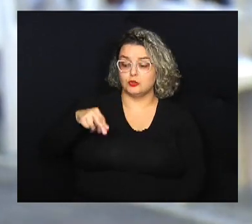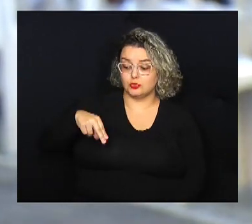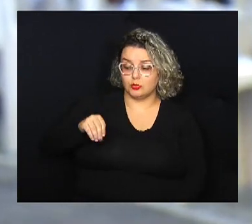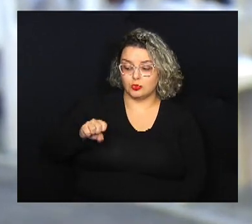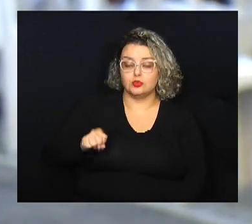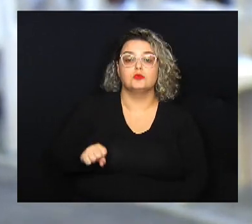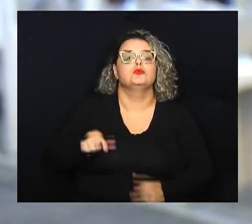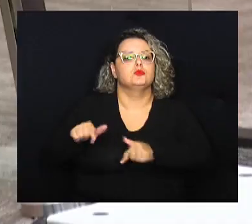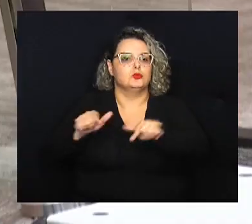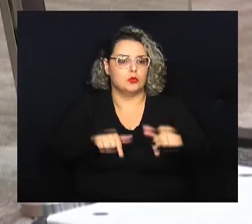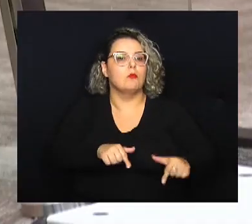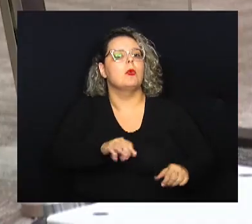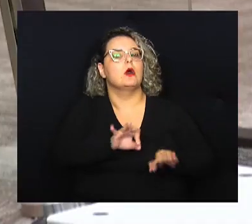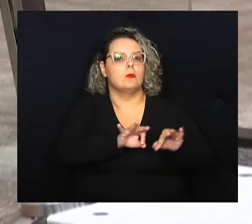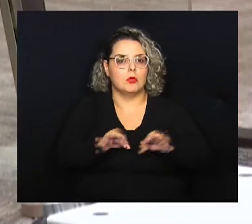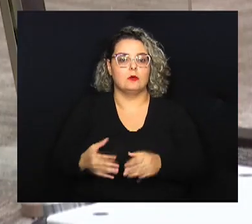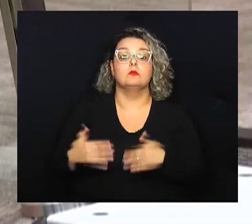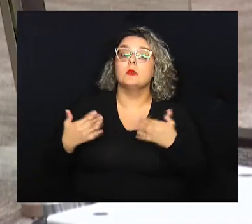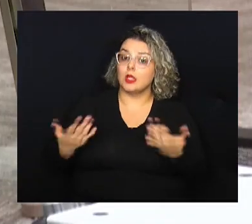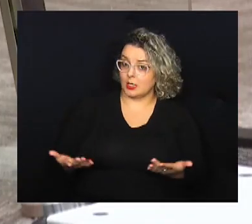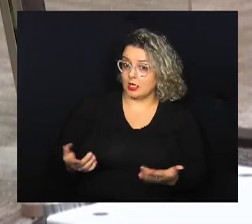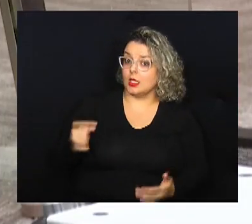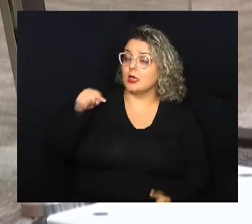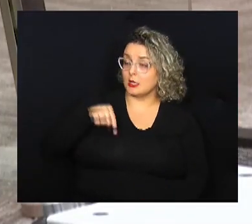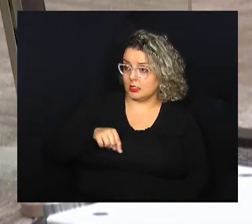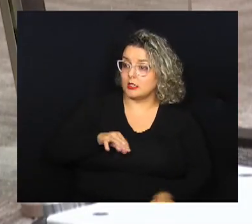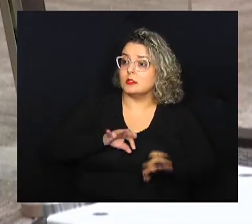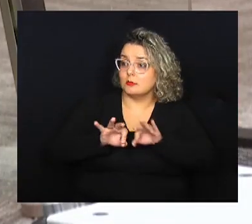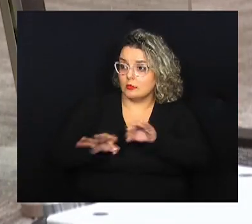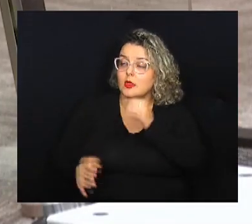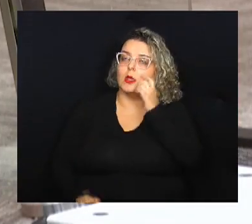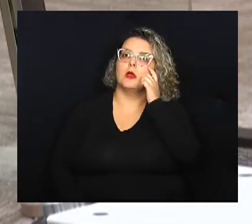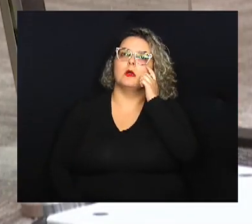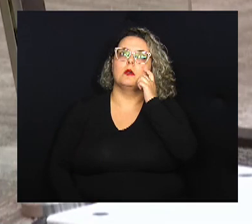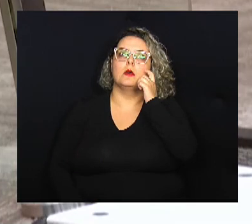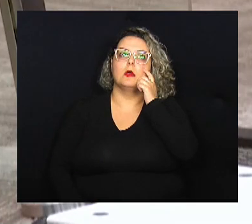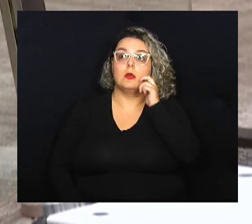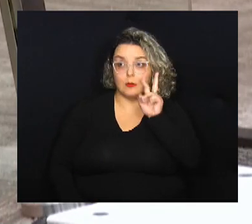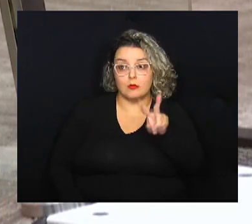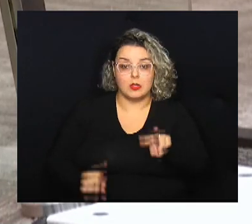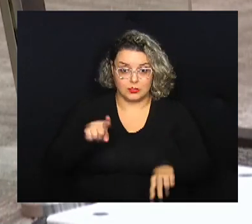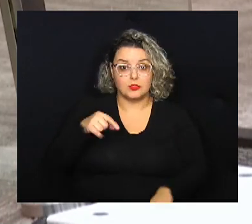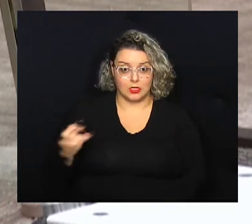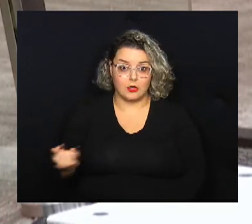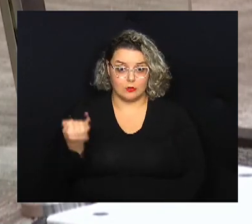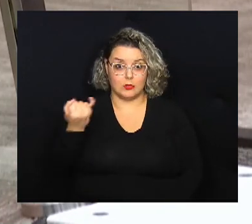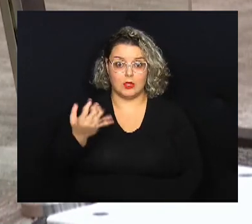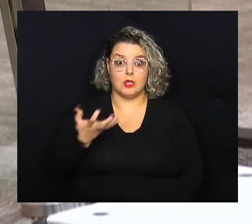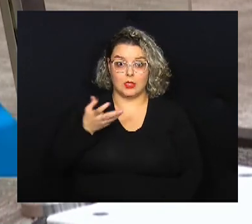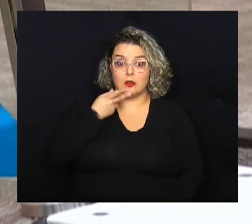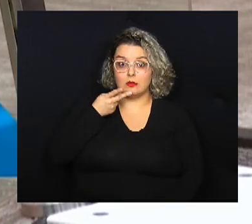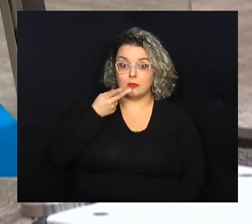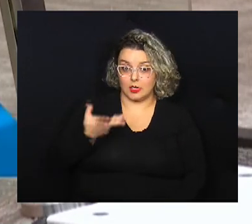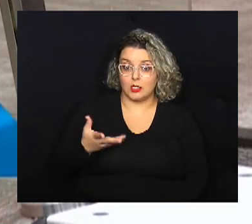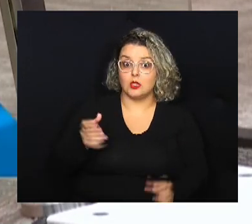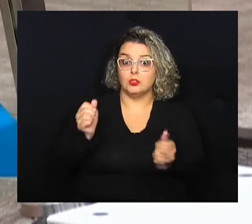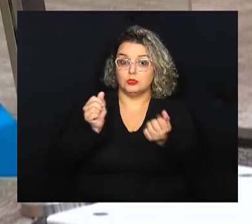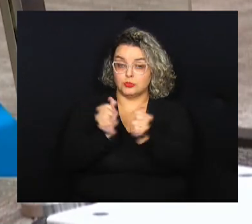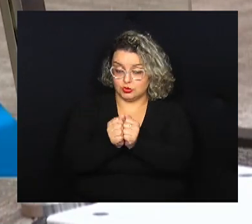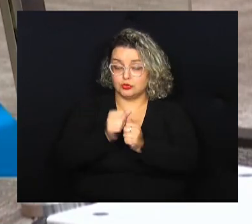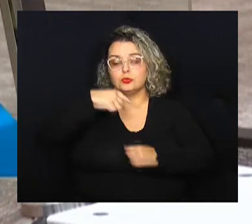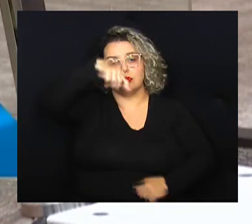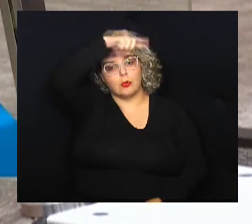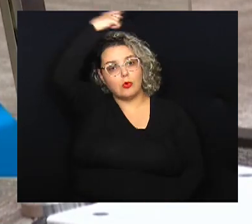estabelecimentos para o projeto. Esse projeto vejo como muito importante. Até quero fazer uma ressalva aqui, né, juntamente com o Paulo